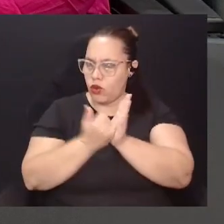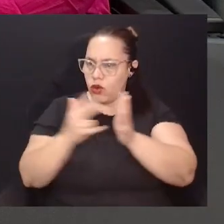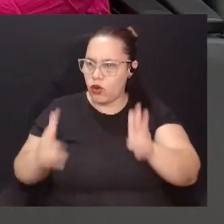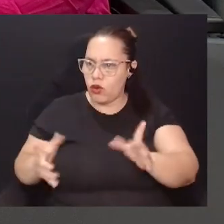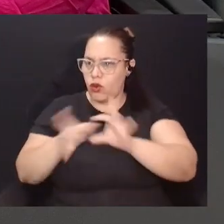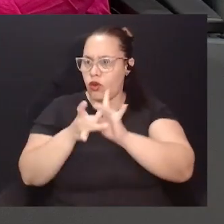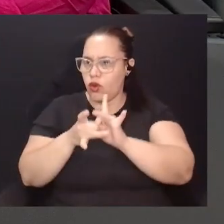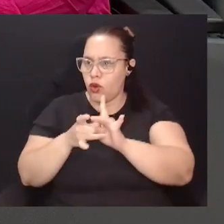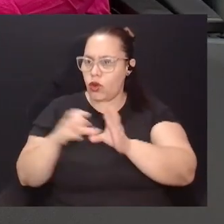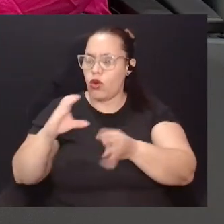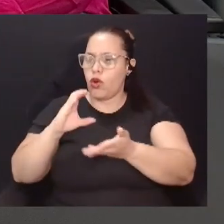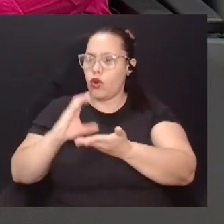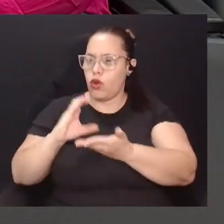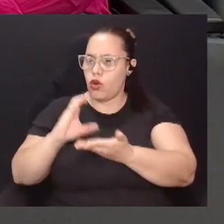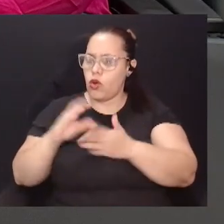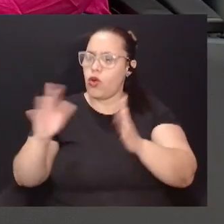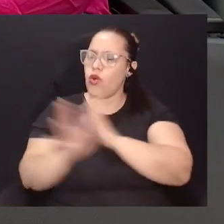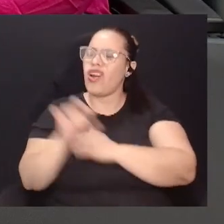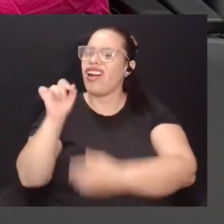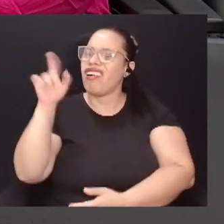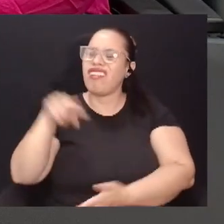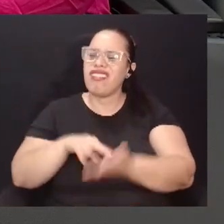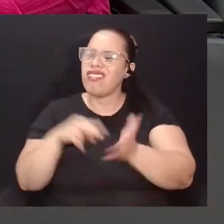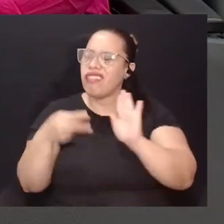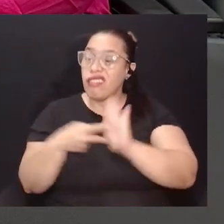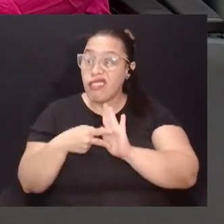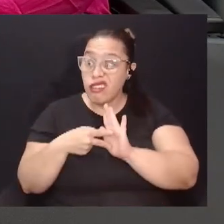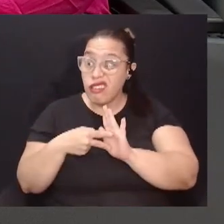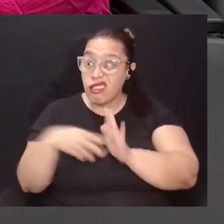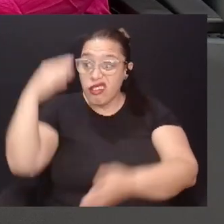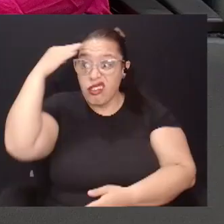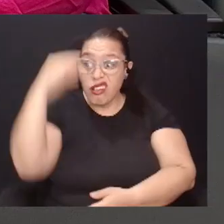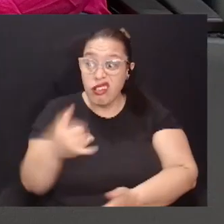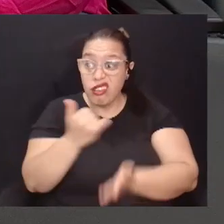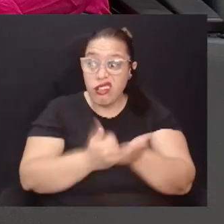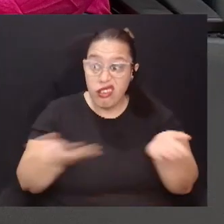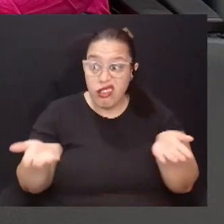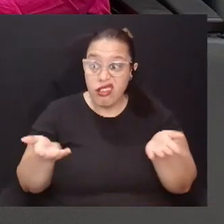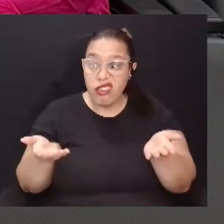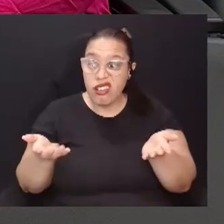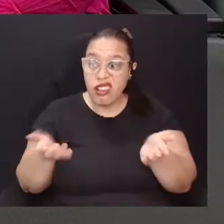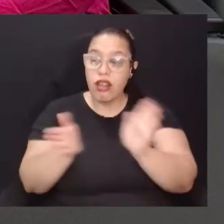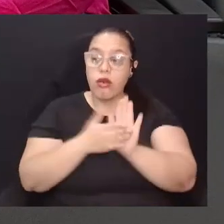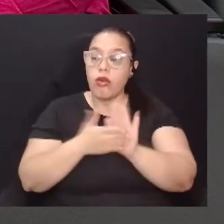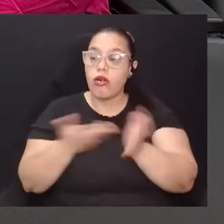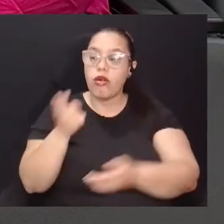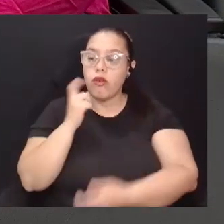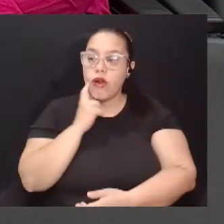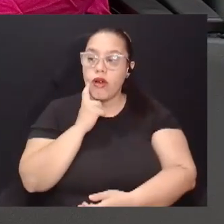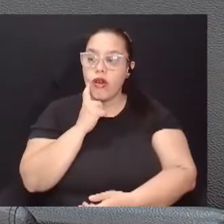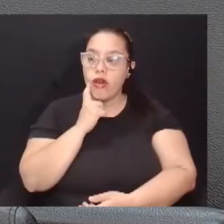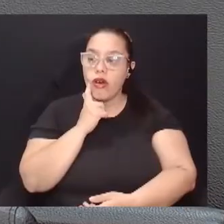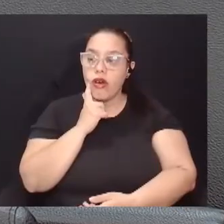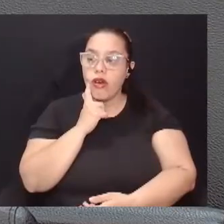ser vinculante do Conselho de Mobilidade. O que seria isso e qual é o principal aspecto, né, vereadora, dessa proposta?